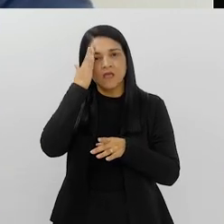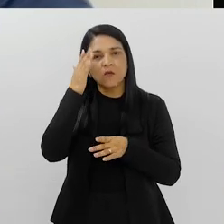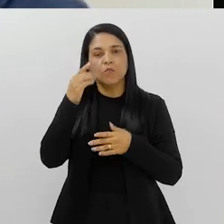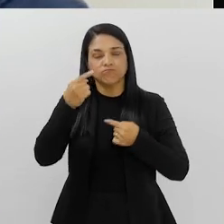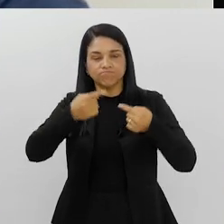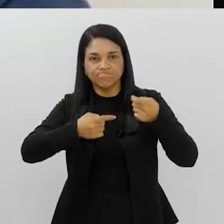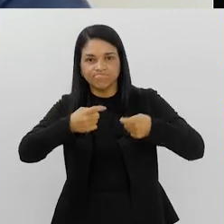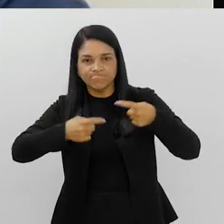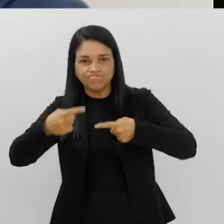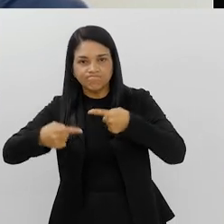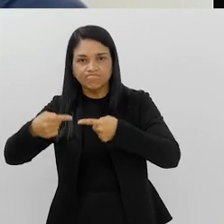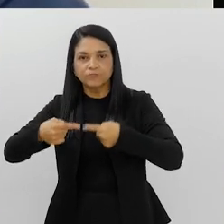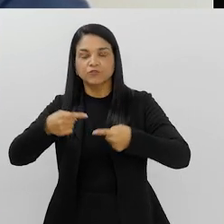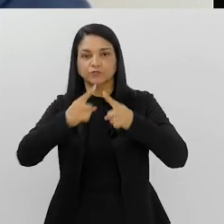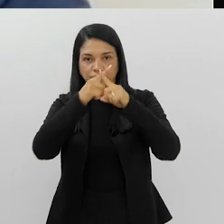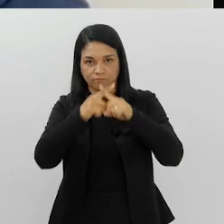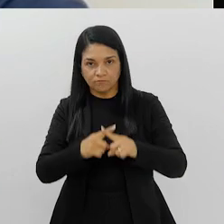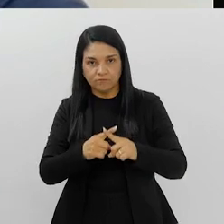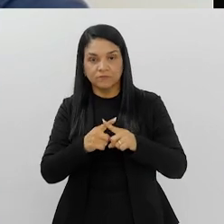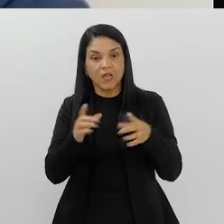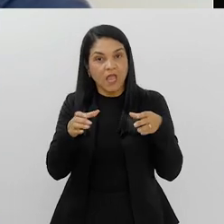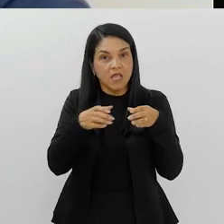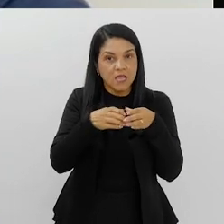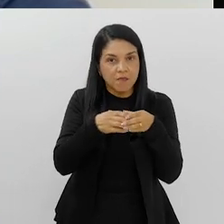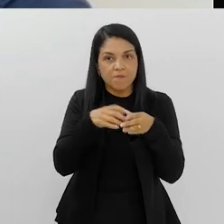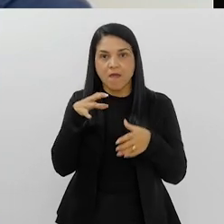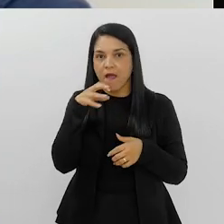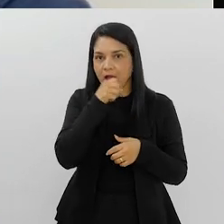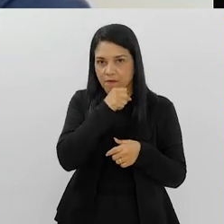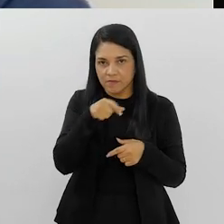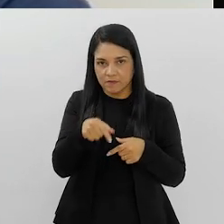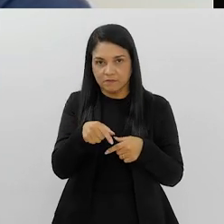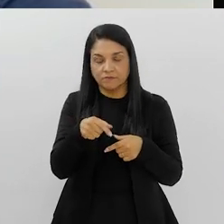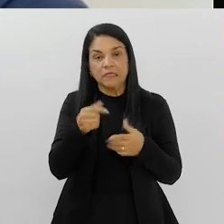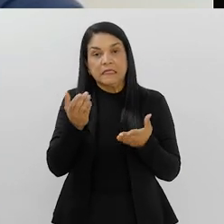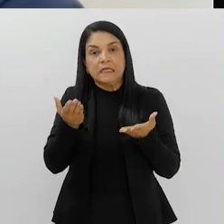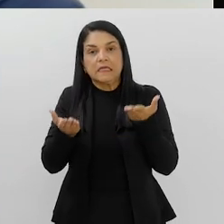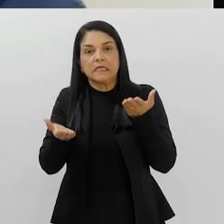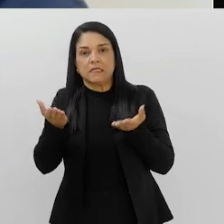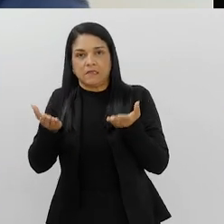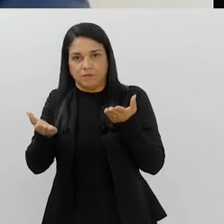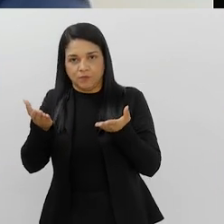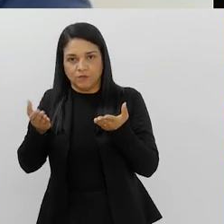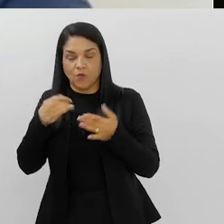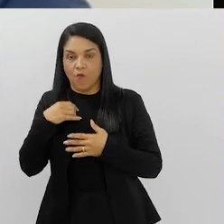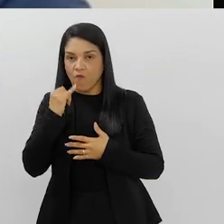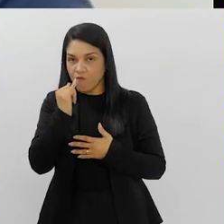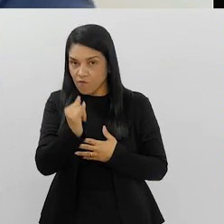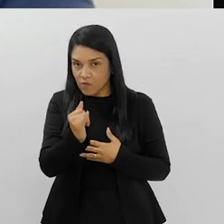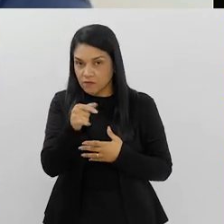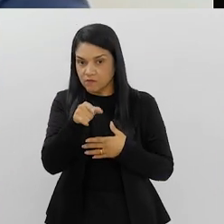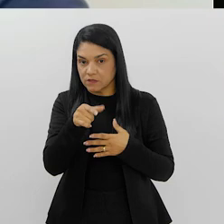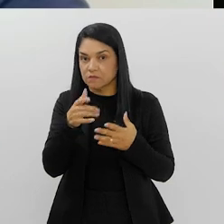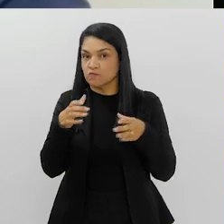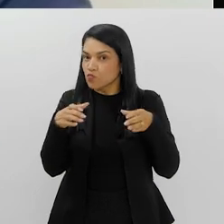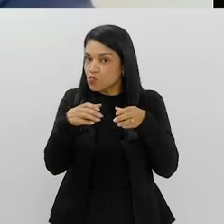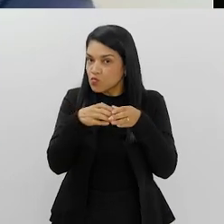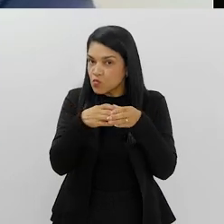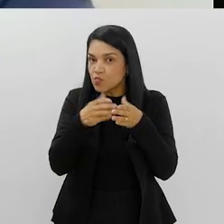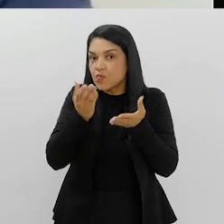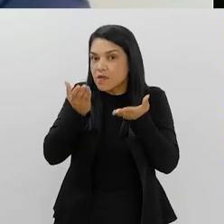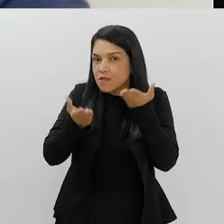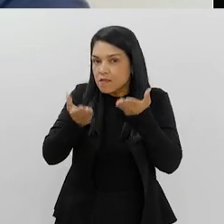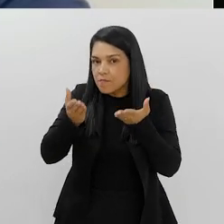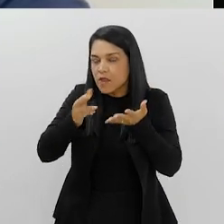jogo, sabem como vão jogar, uma equipe mais vertical, uma equipe mais rápida, mas que tem que ter um equilíbrio, né? Eu falei para os caras, a gente precisa ter uma